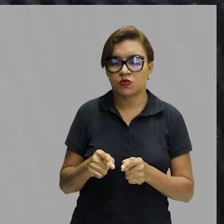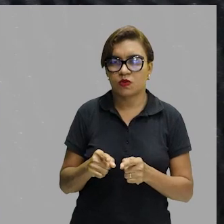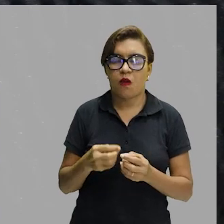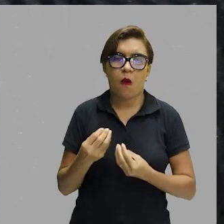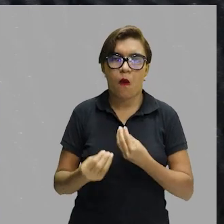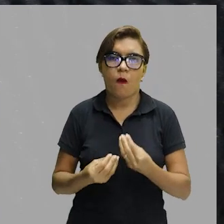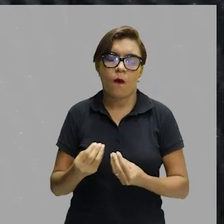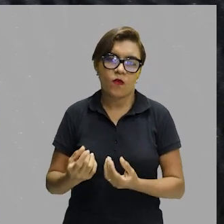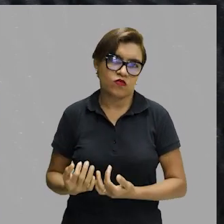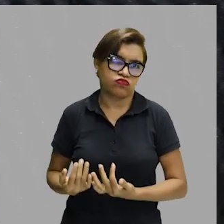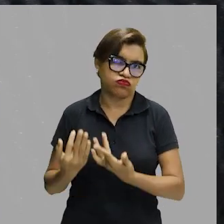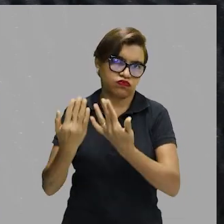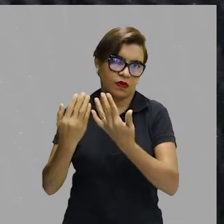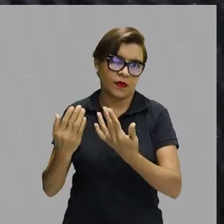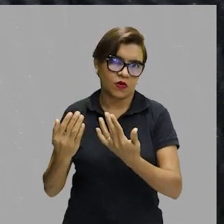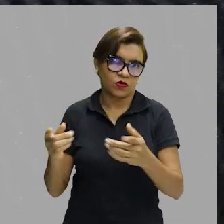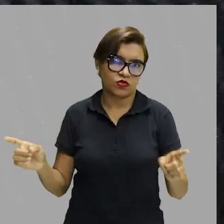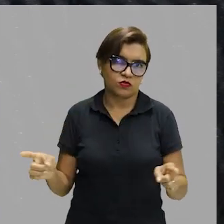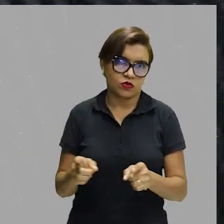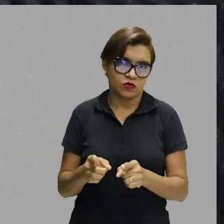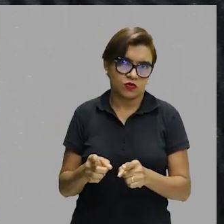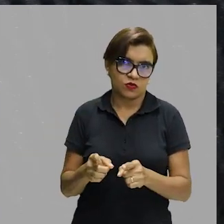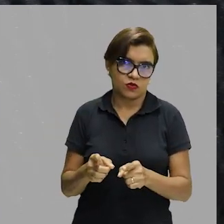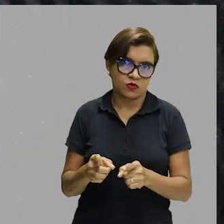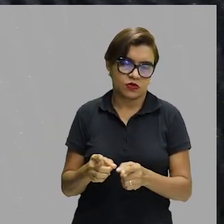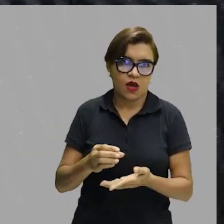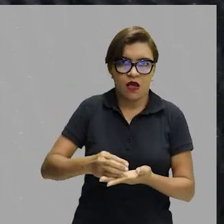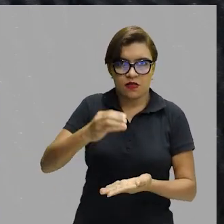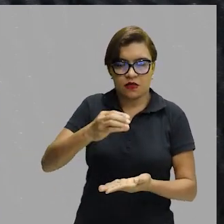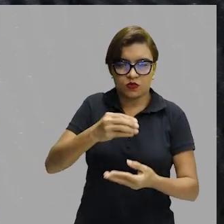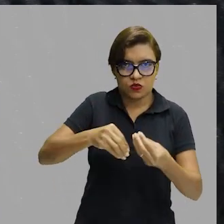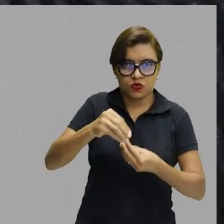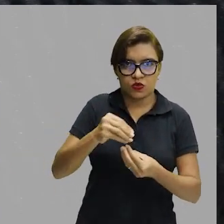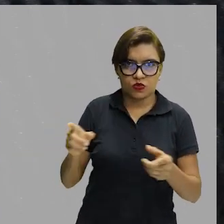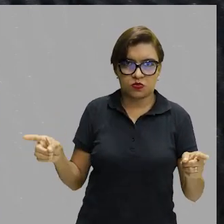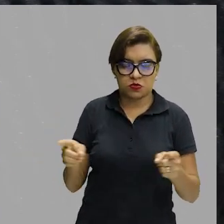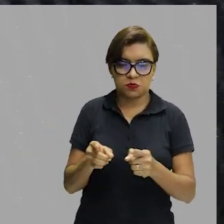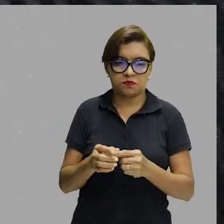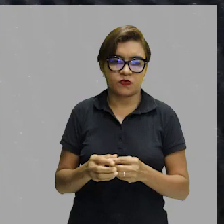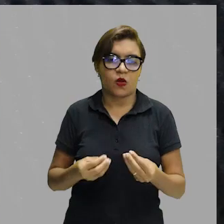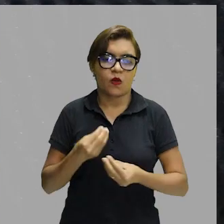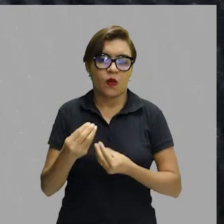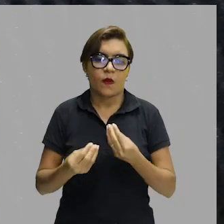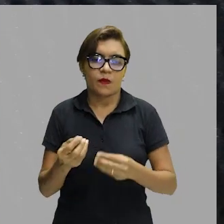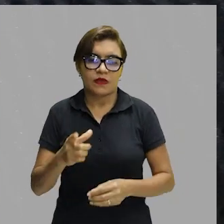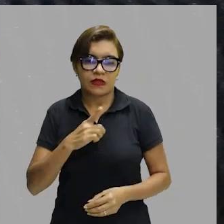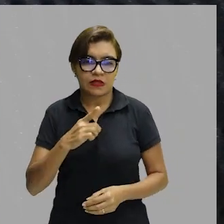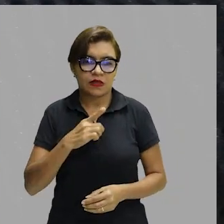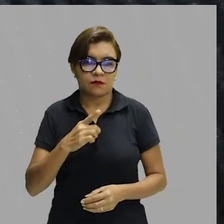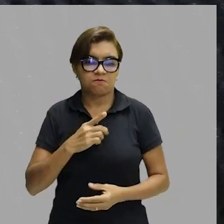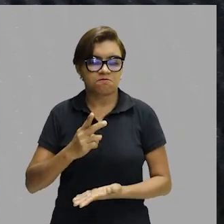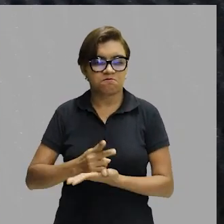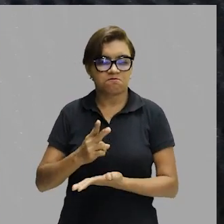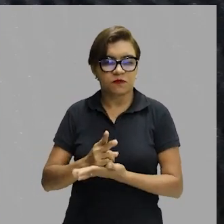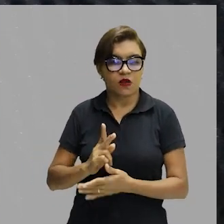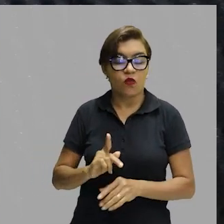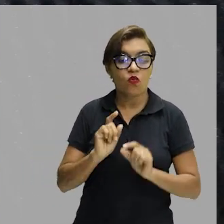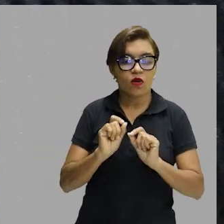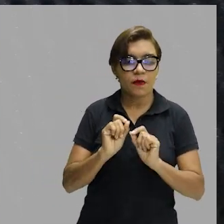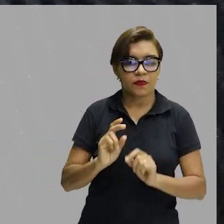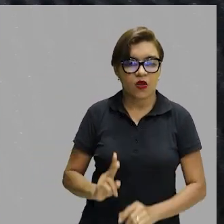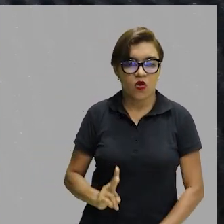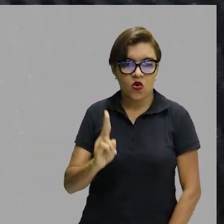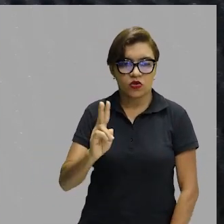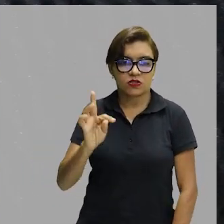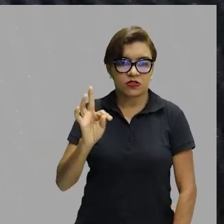máxima de vapor dessa solução, certo? Qual é a informação que nós temos? Nós temos a constante tonoscópica